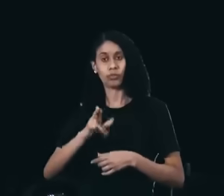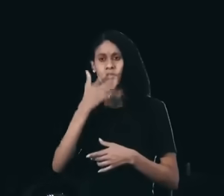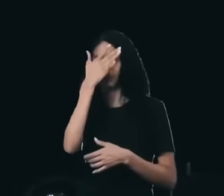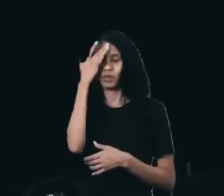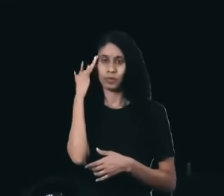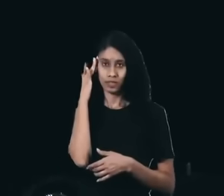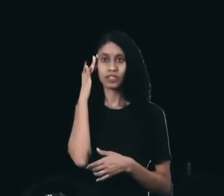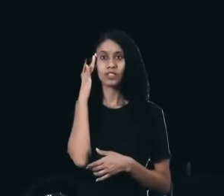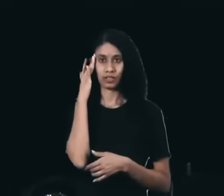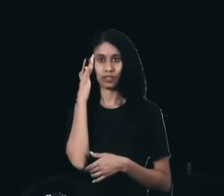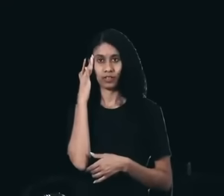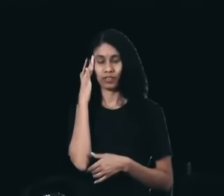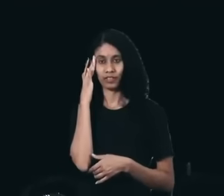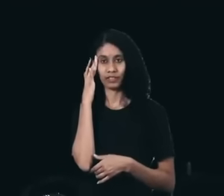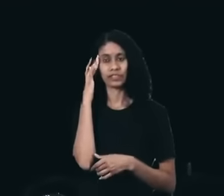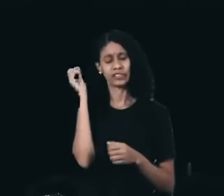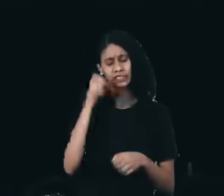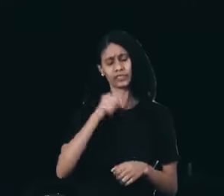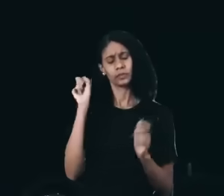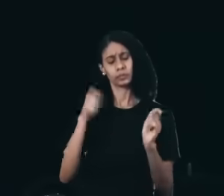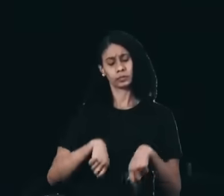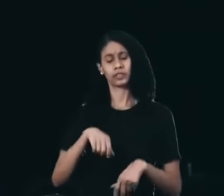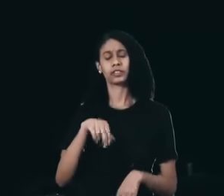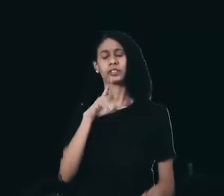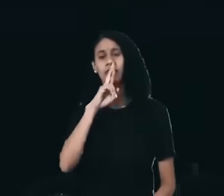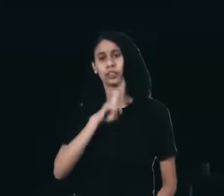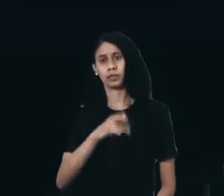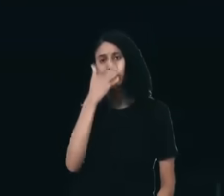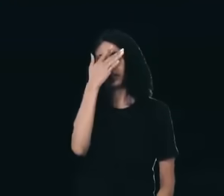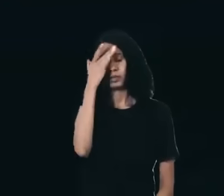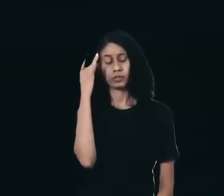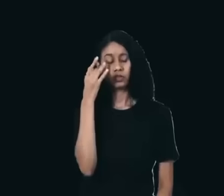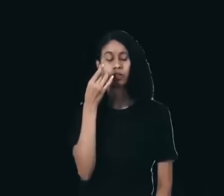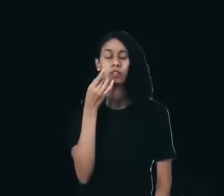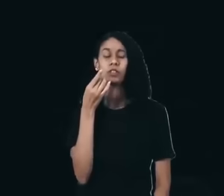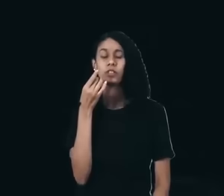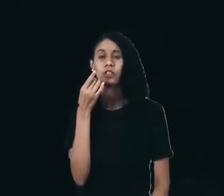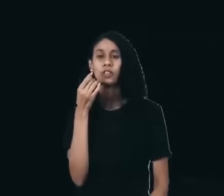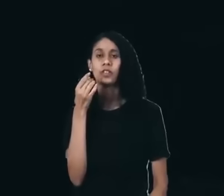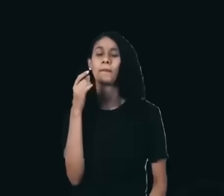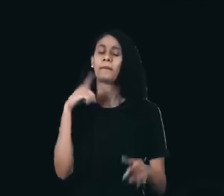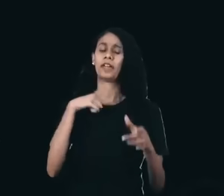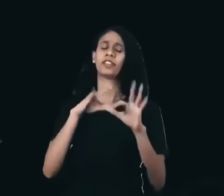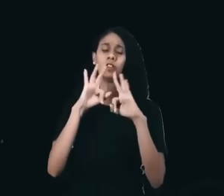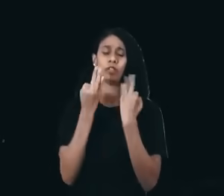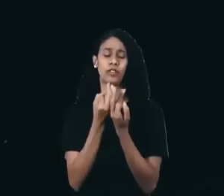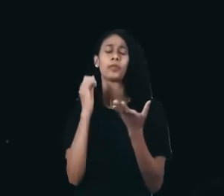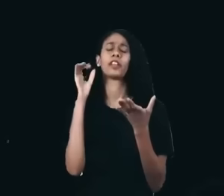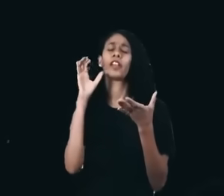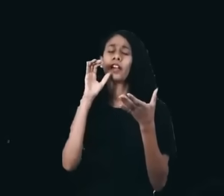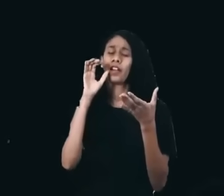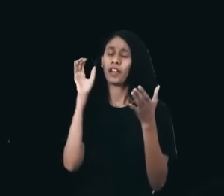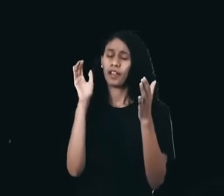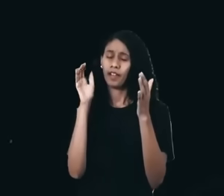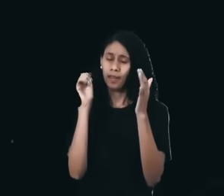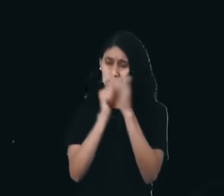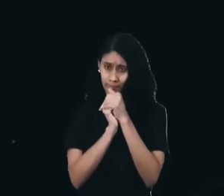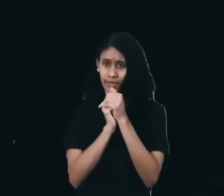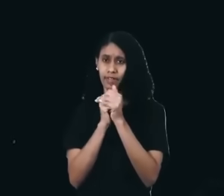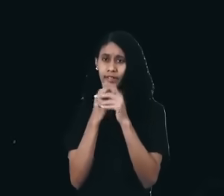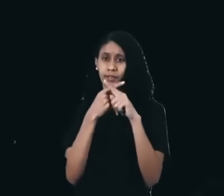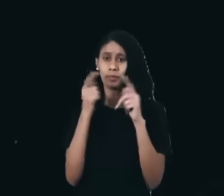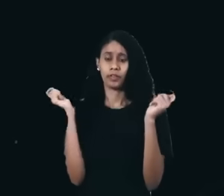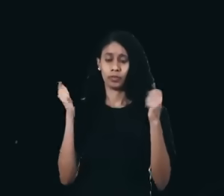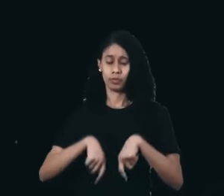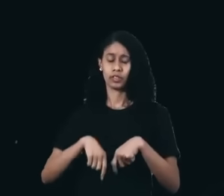alguém. Ou seja, sim, você pode ser a resposta da oração de um homem para ter uma família, amém. Mas você pode ser a resposta